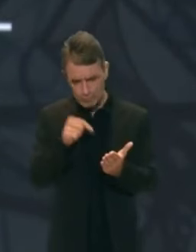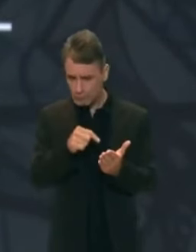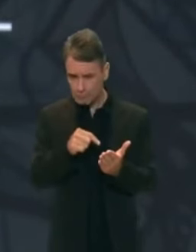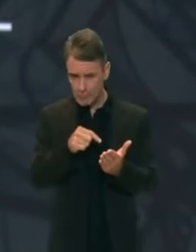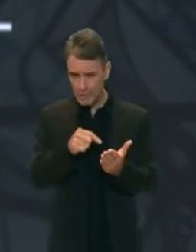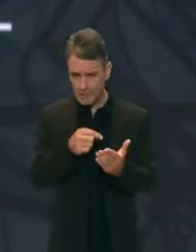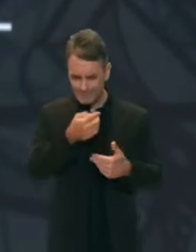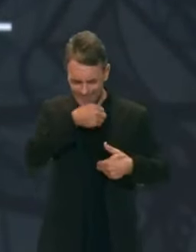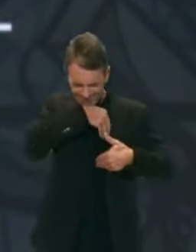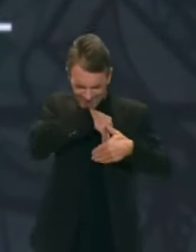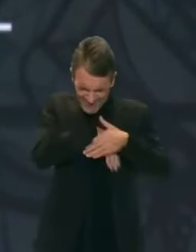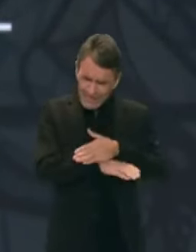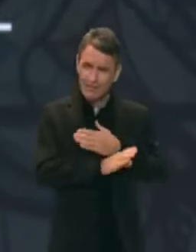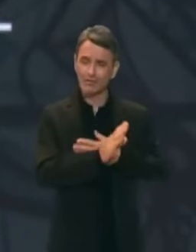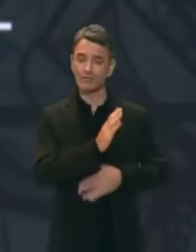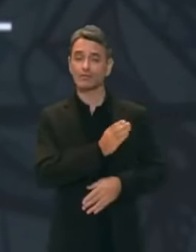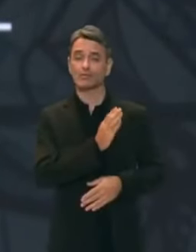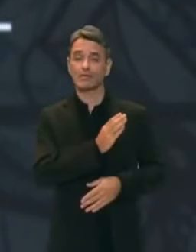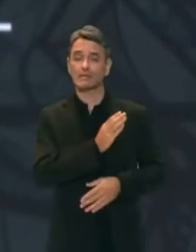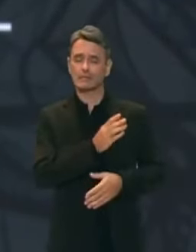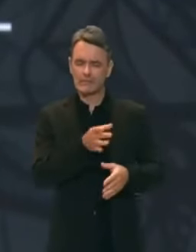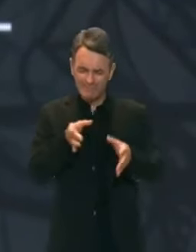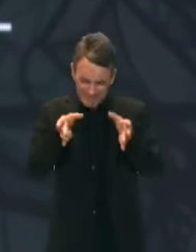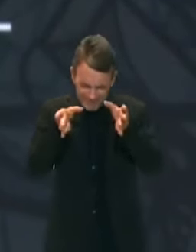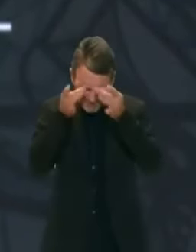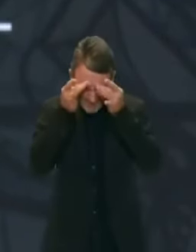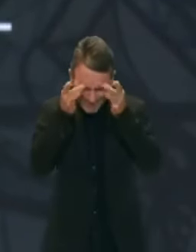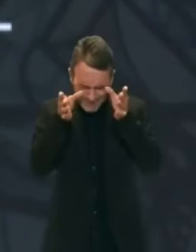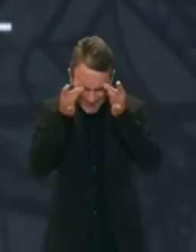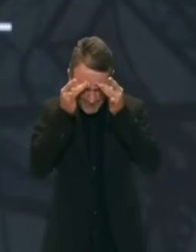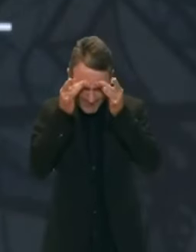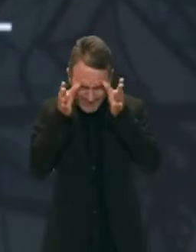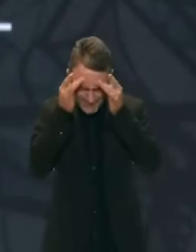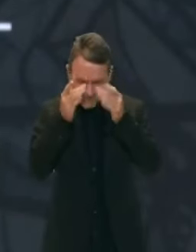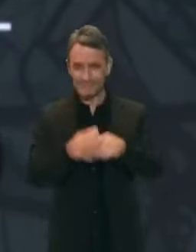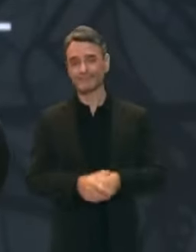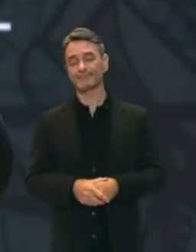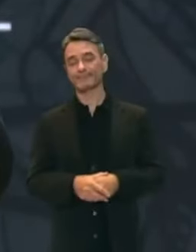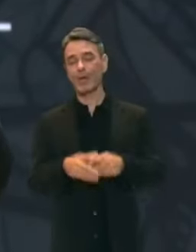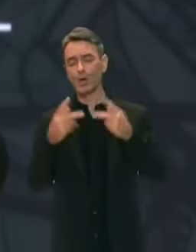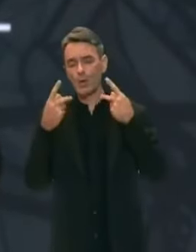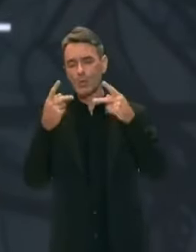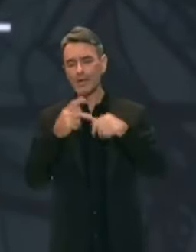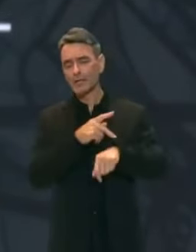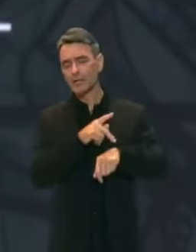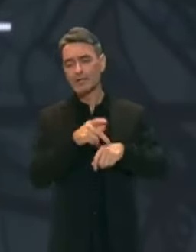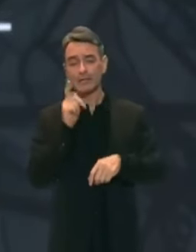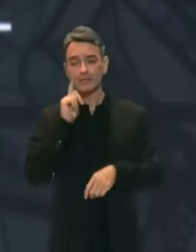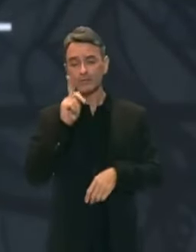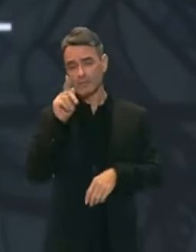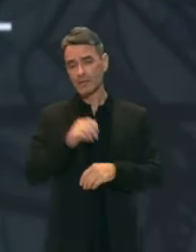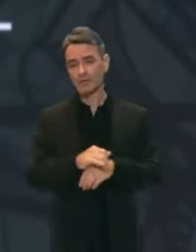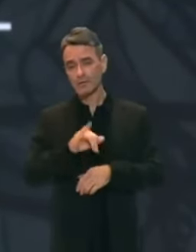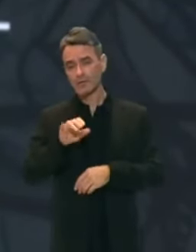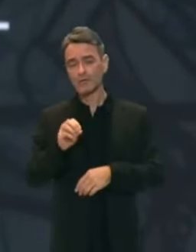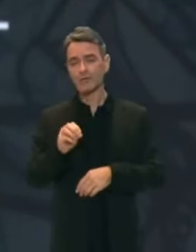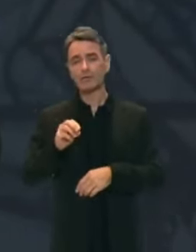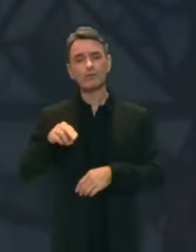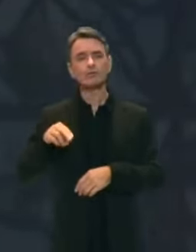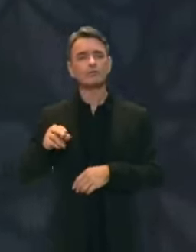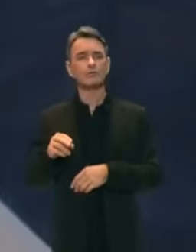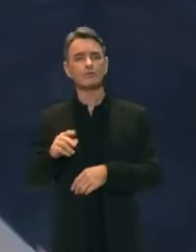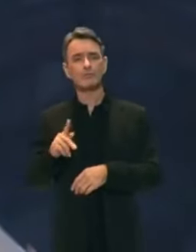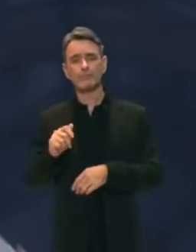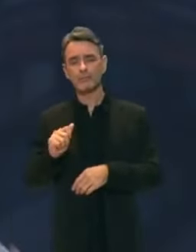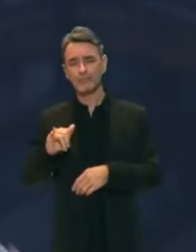seu coração e não pecar contra Deus. O pregador americano chamado John Piper diz que às